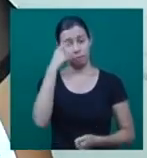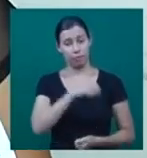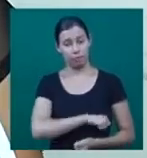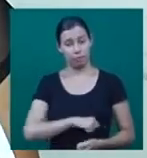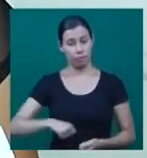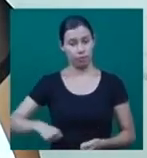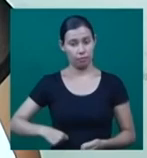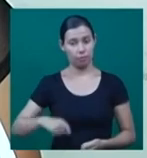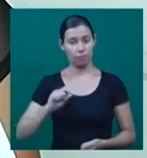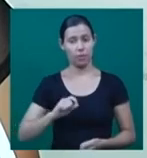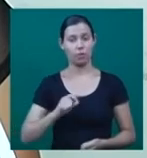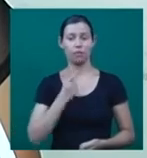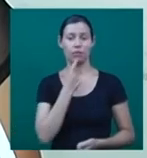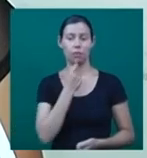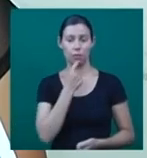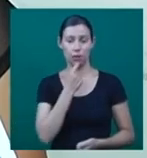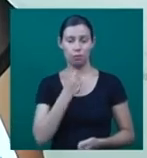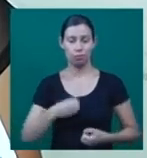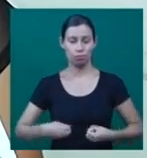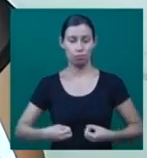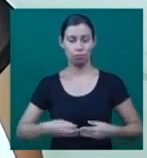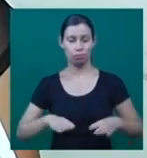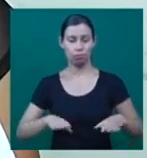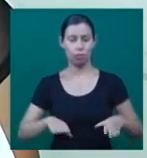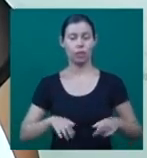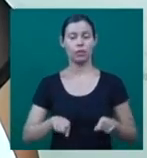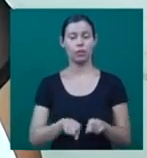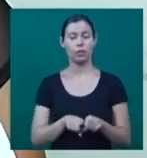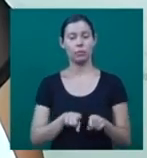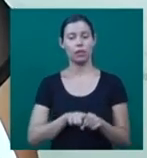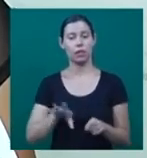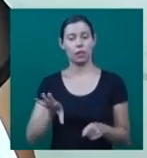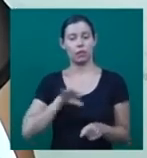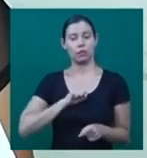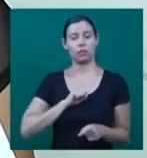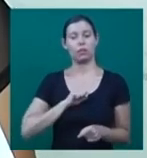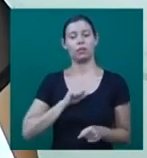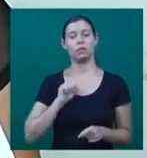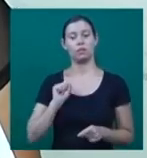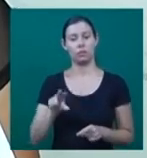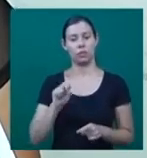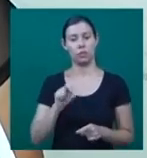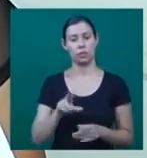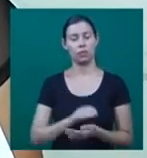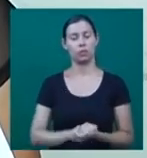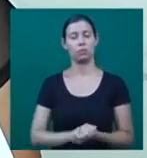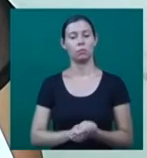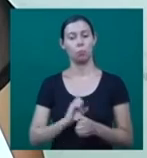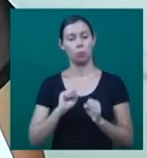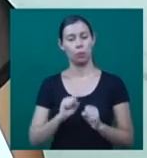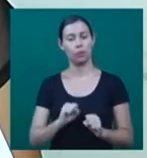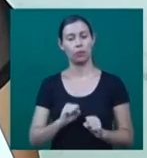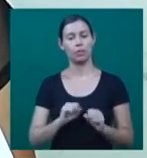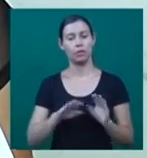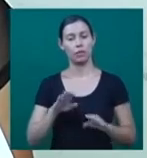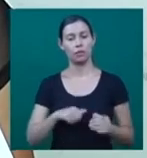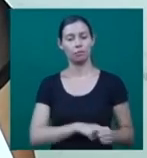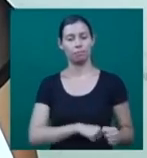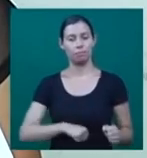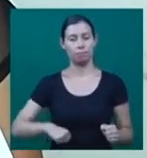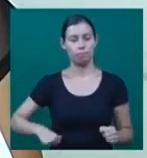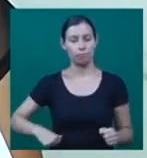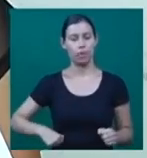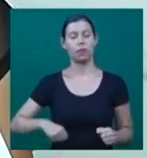risco de infecção hospitalar. Essa mulher tem riscos de lesões durante o procedimento cesariano, como lesão de bexiga, lesão de